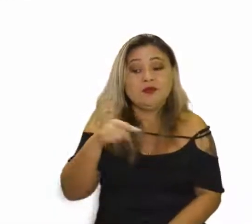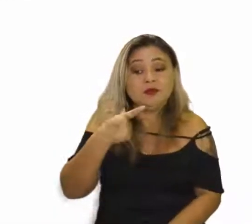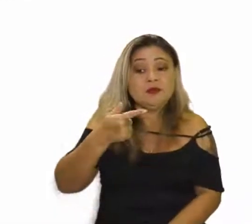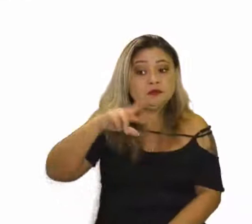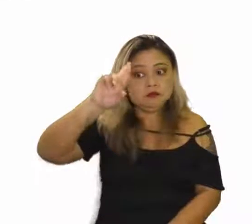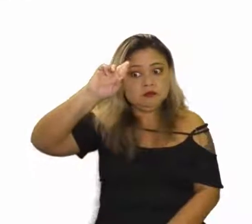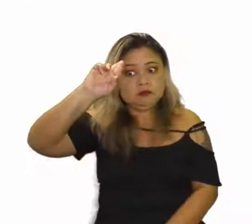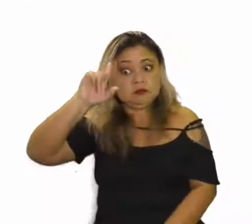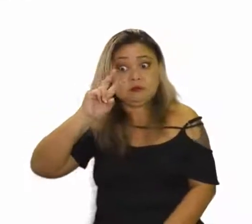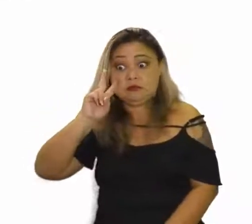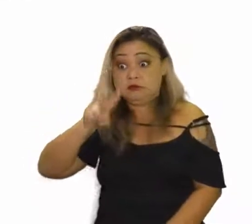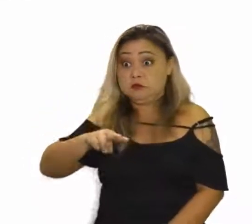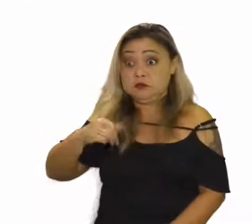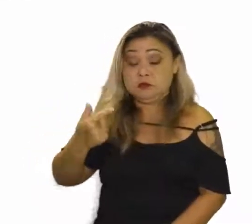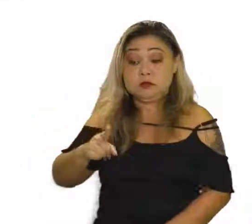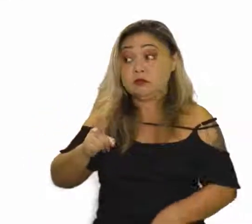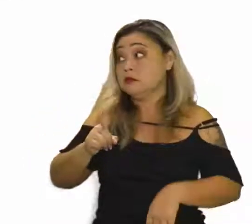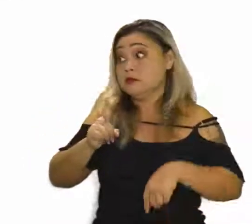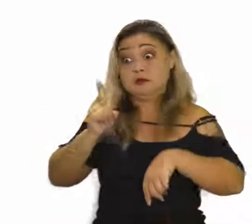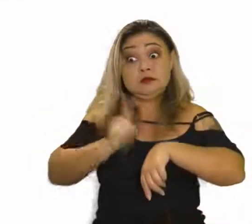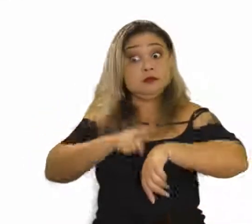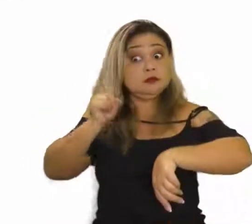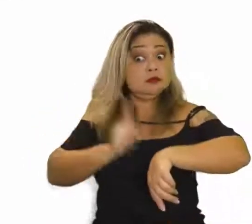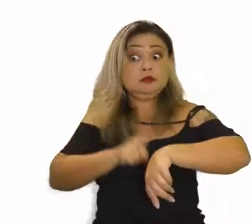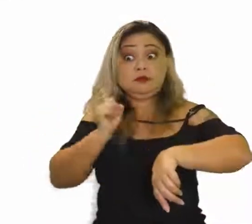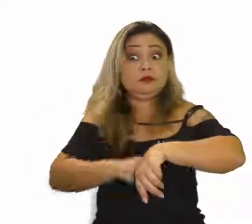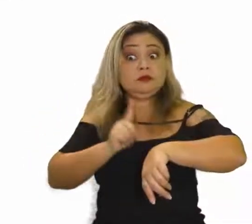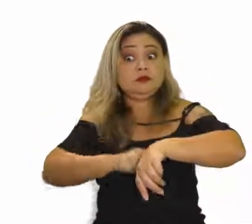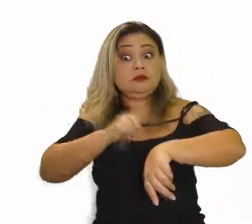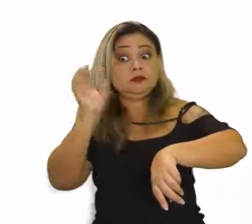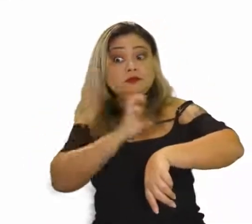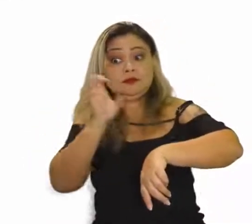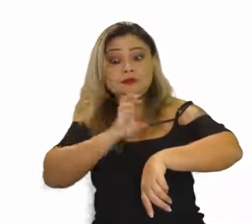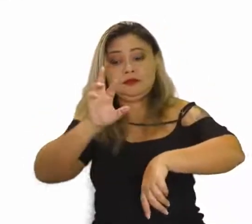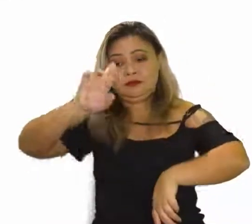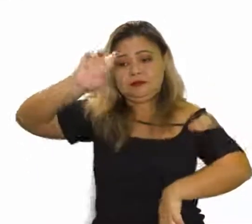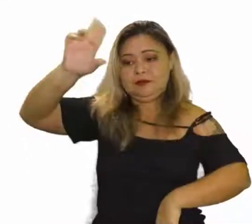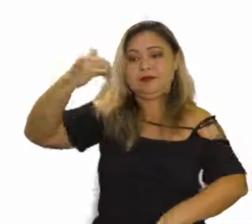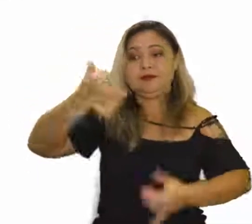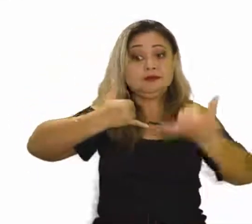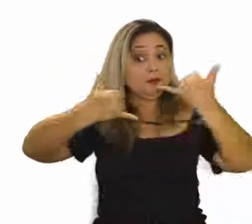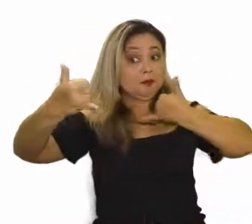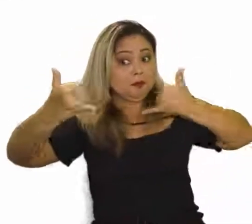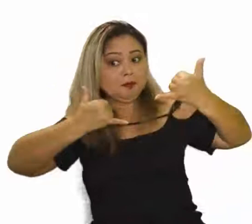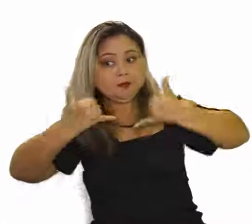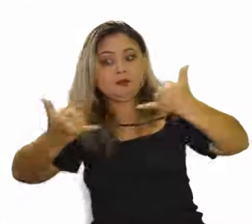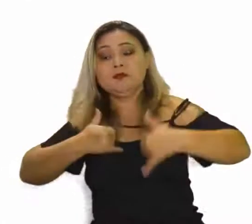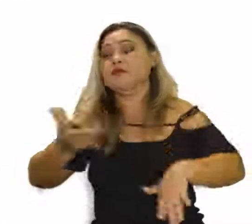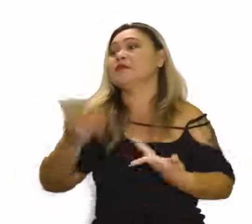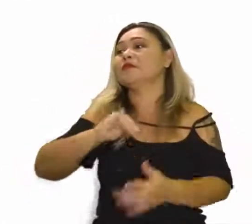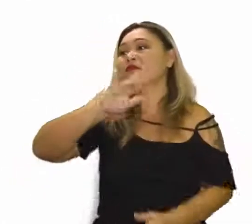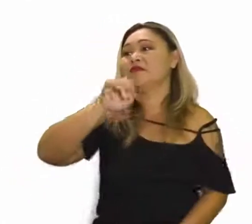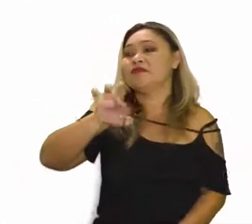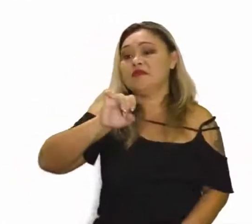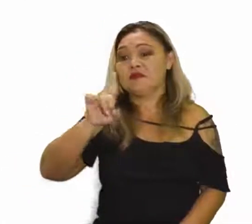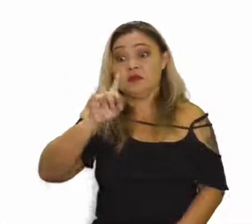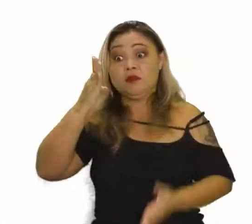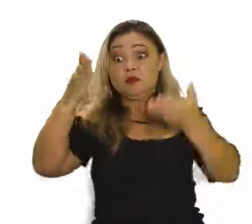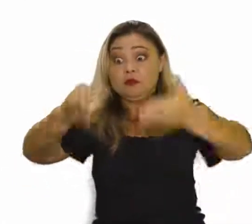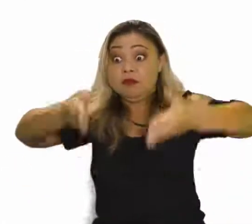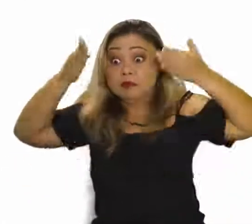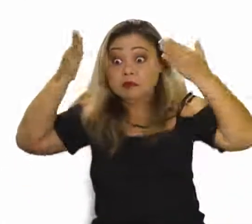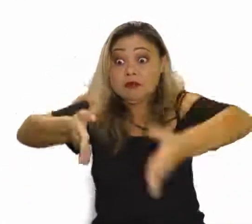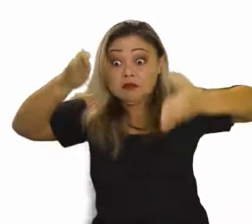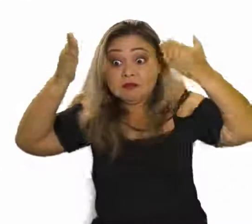já vai me olhar com uma cara falando time! Aí daqui a pouco a minha chefe liga para mim. Jefferson,